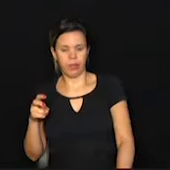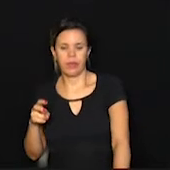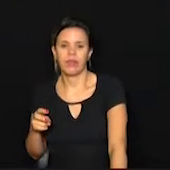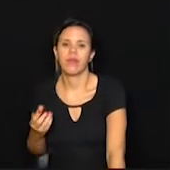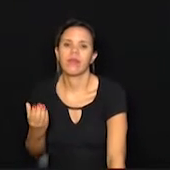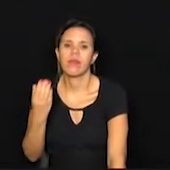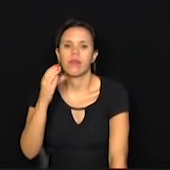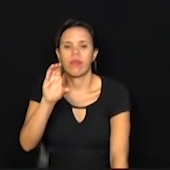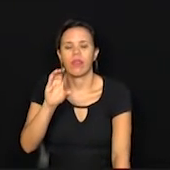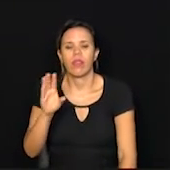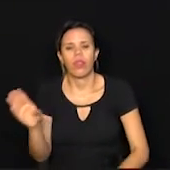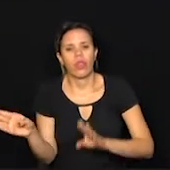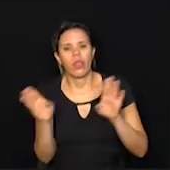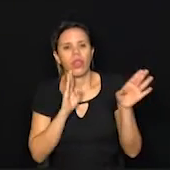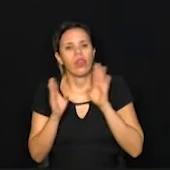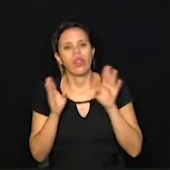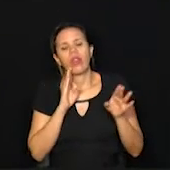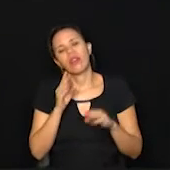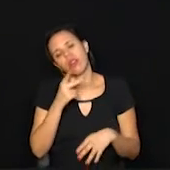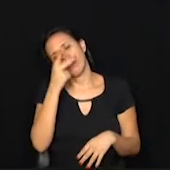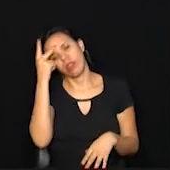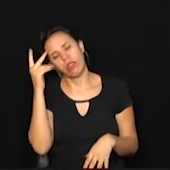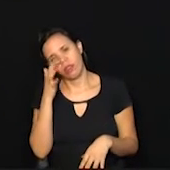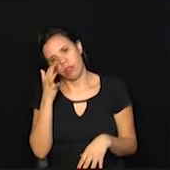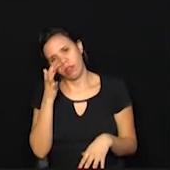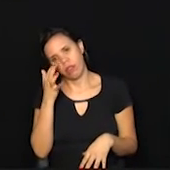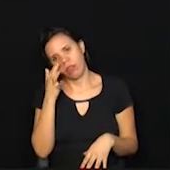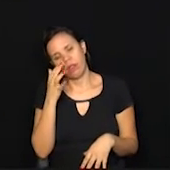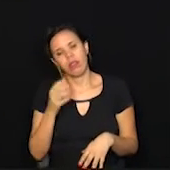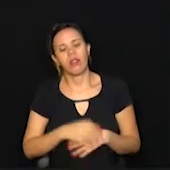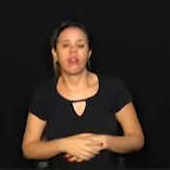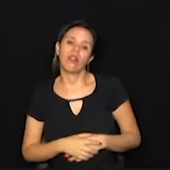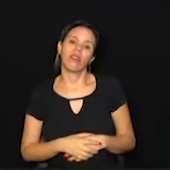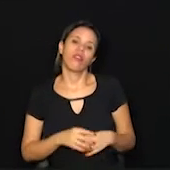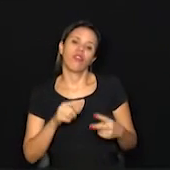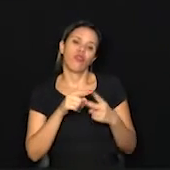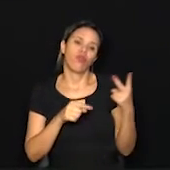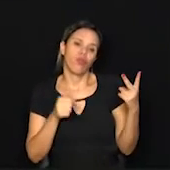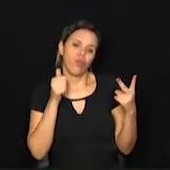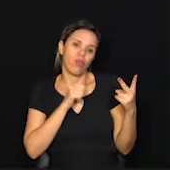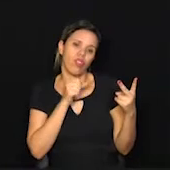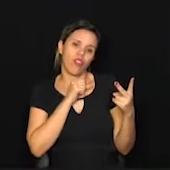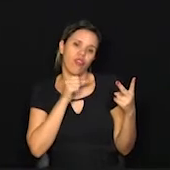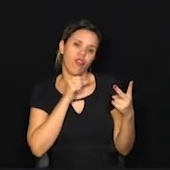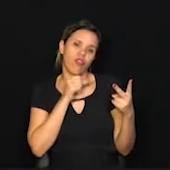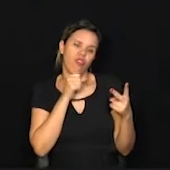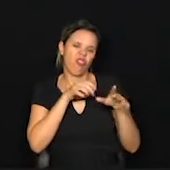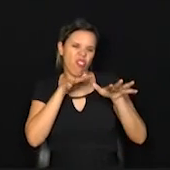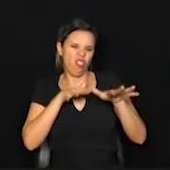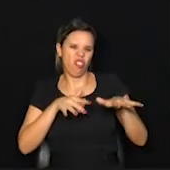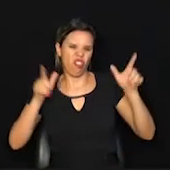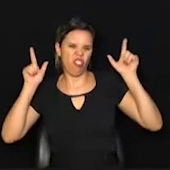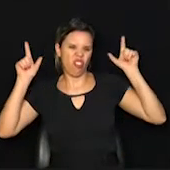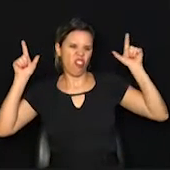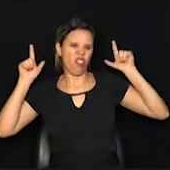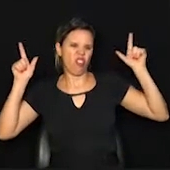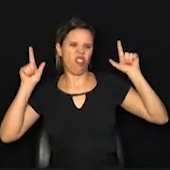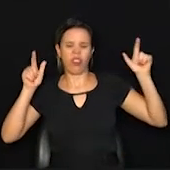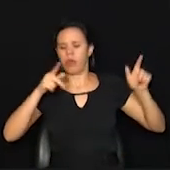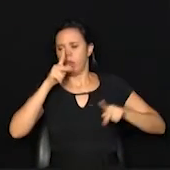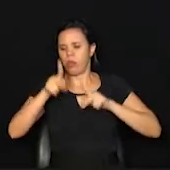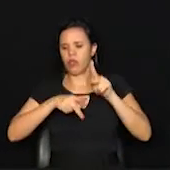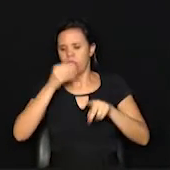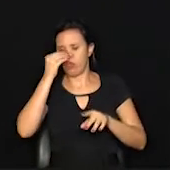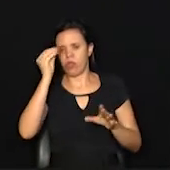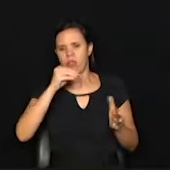postagem no Facebook genial duas senhoras numa manifestação de negacionistas